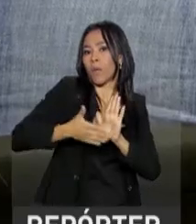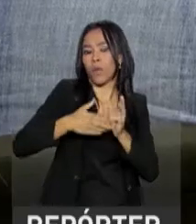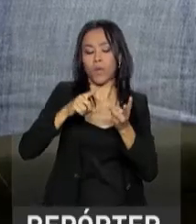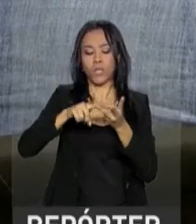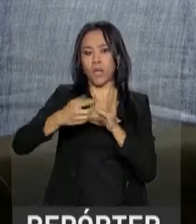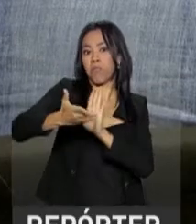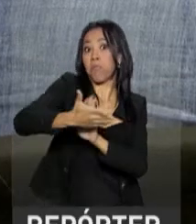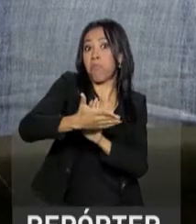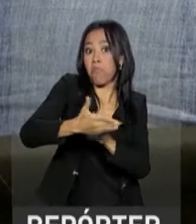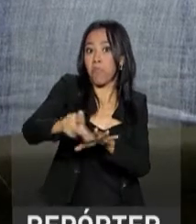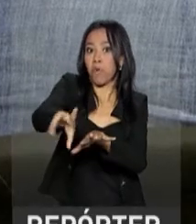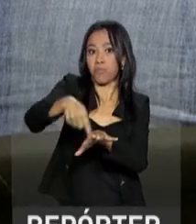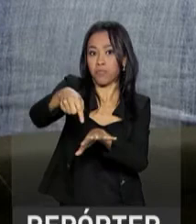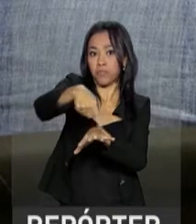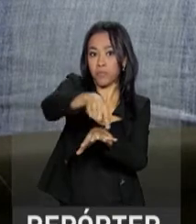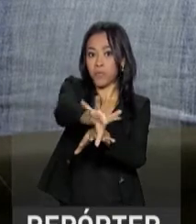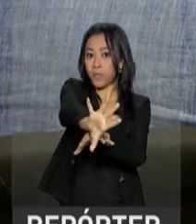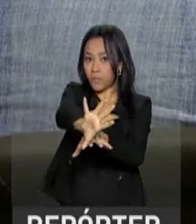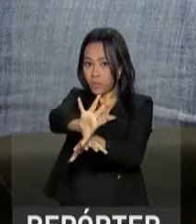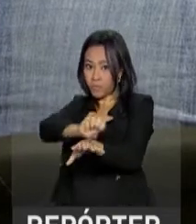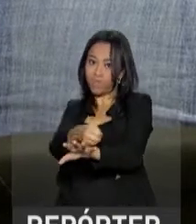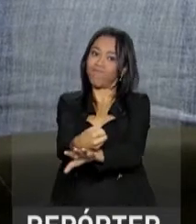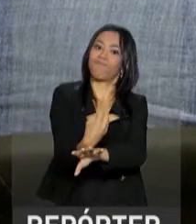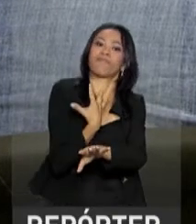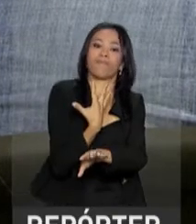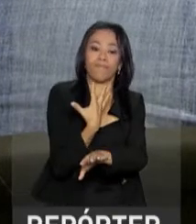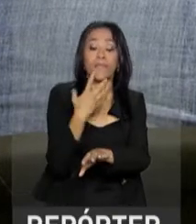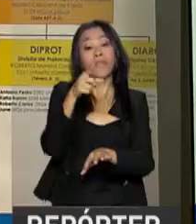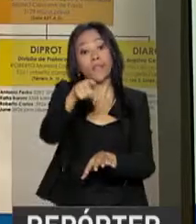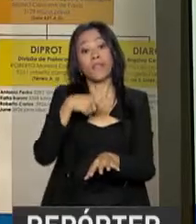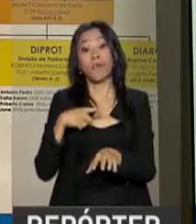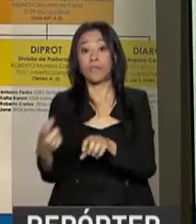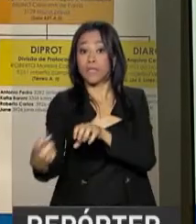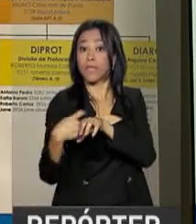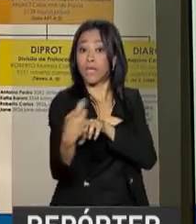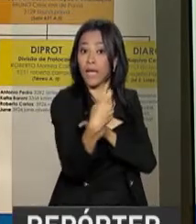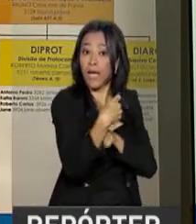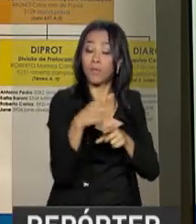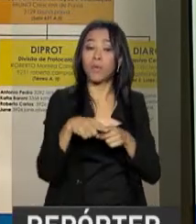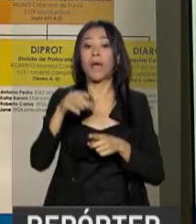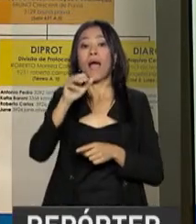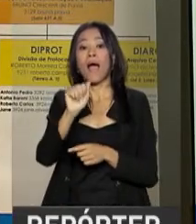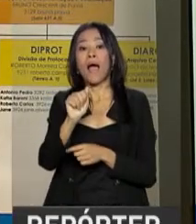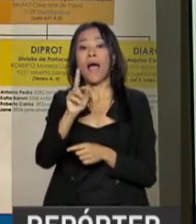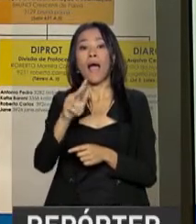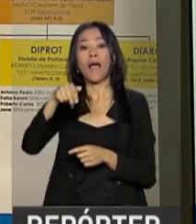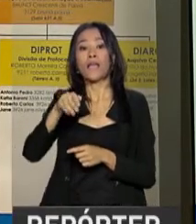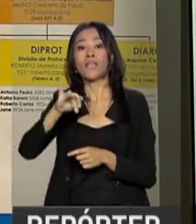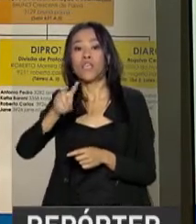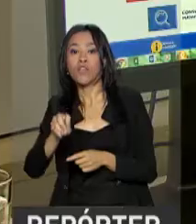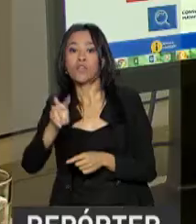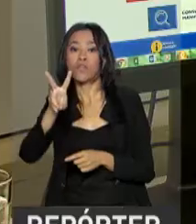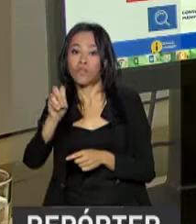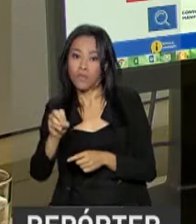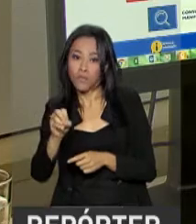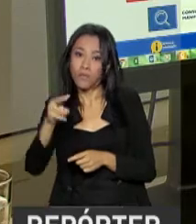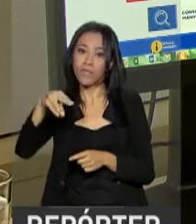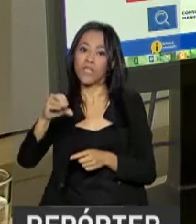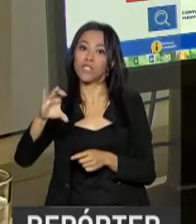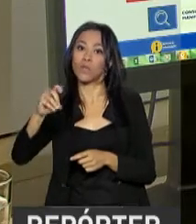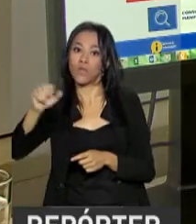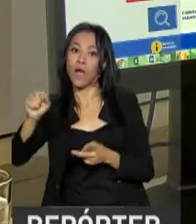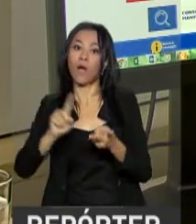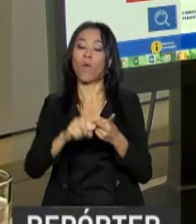E agora o Ministério da Justiça e os órgãos ligados a ele, como o Arquivo Nacional, o CAD e a FUNAI, passaram